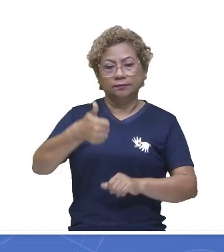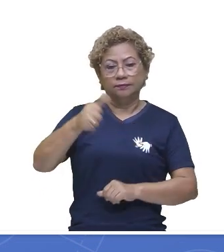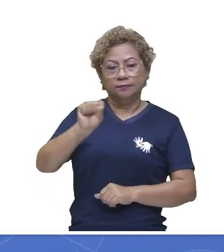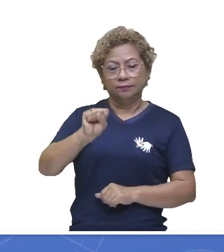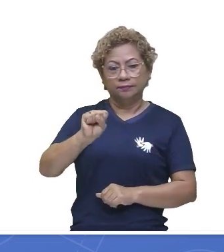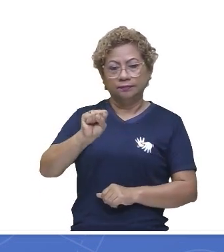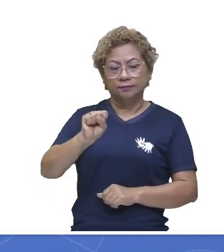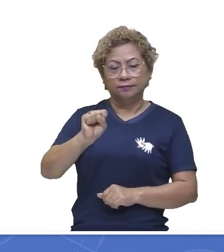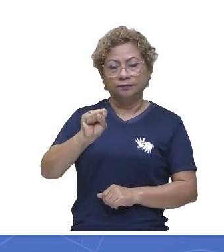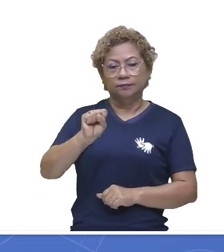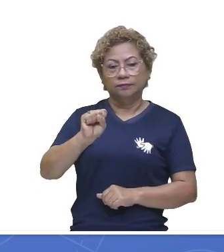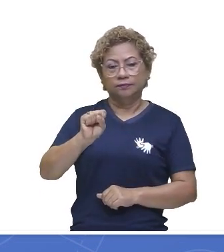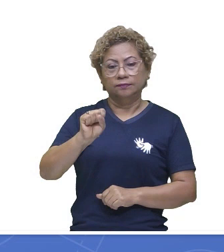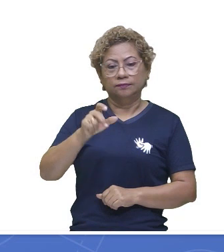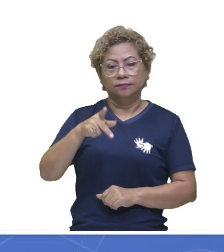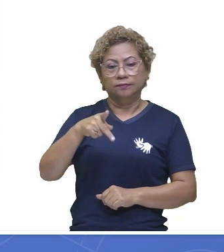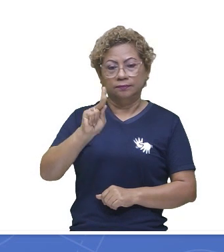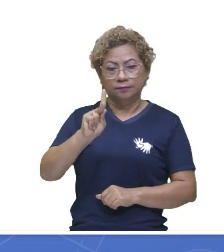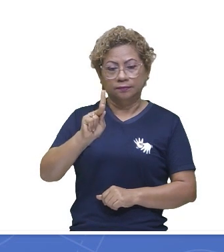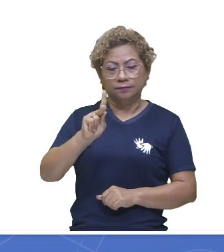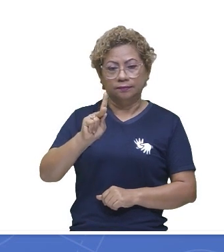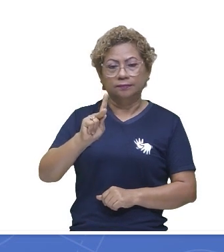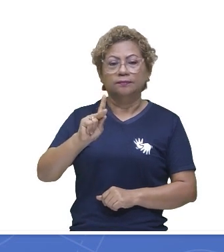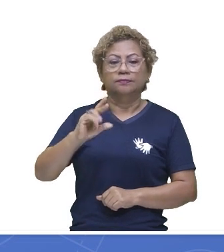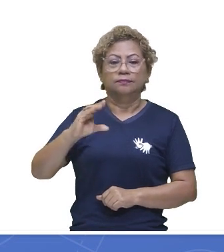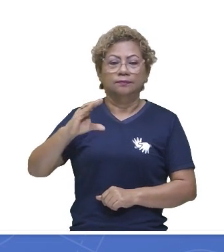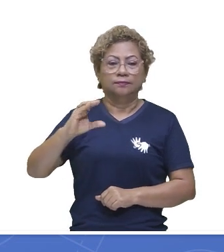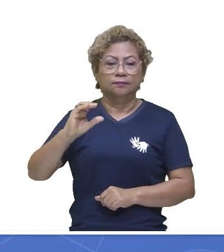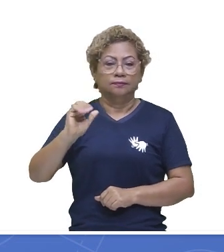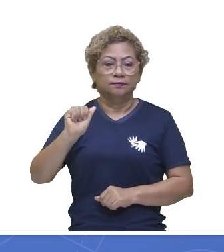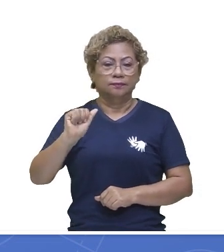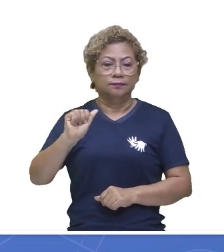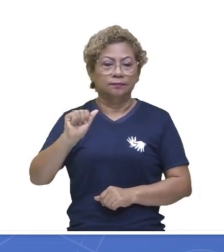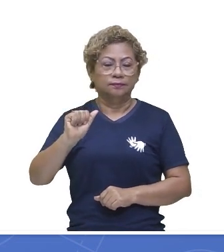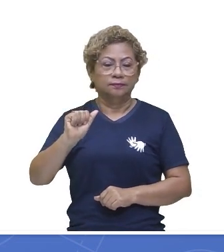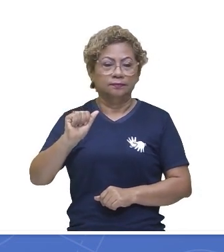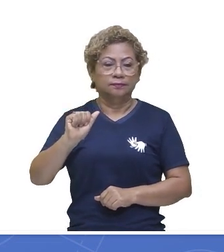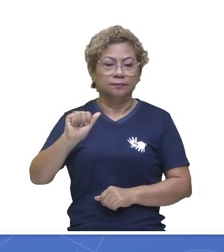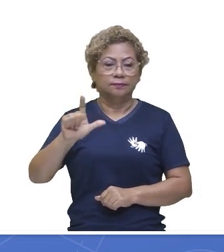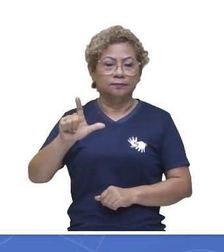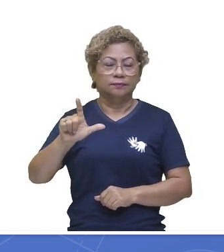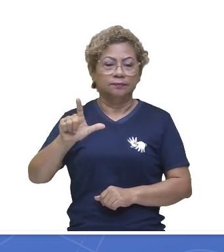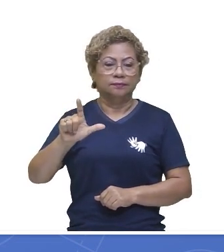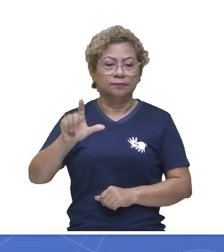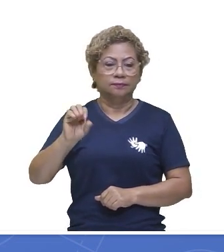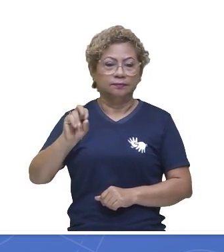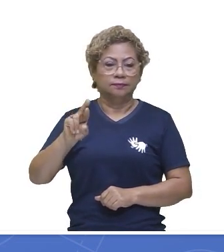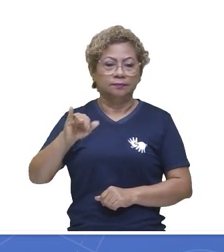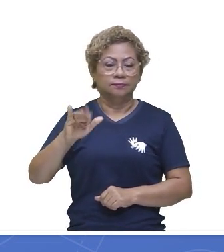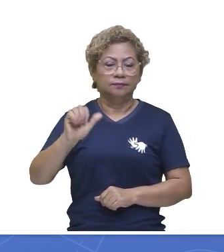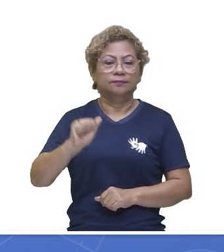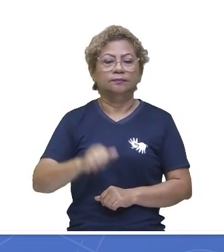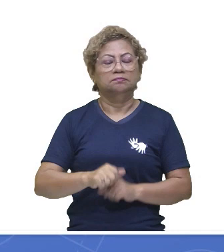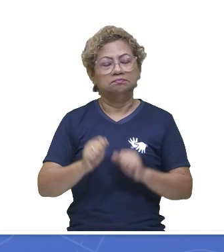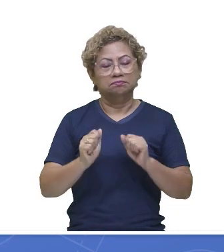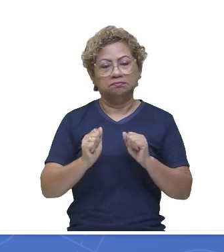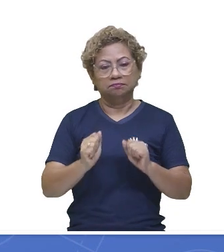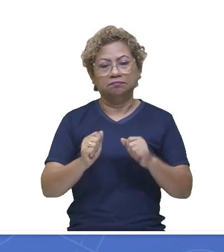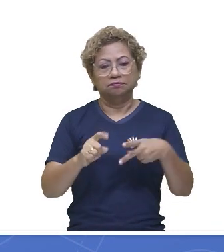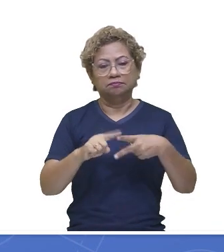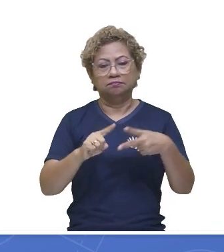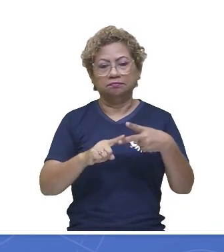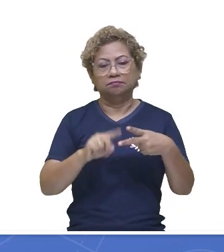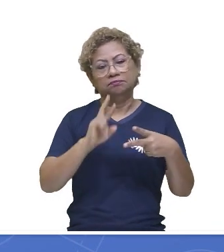quilocalorias, já que o prefixo K, prefixo quilo, ele vale mil, né? Ele também pode ser representado dessa